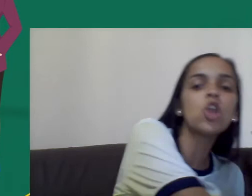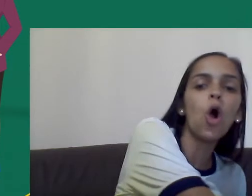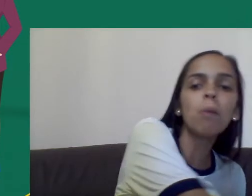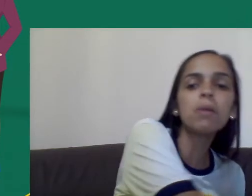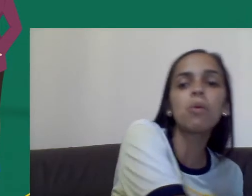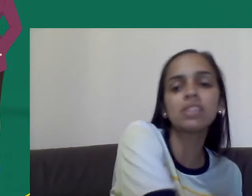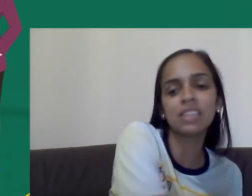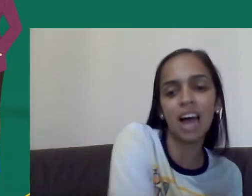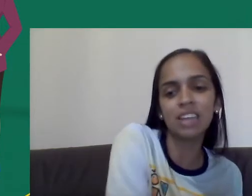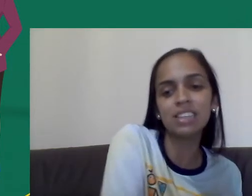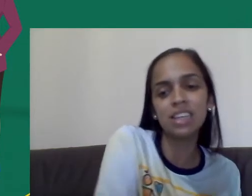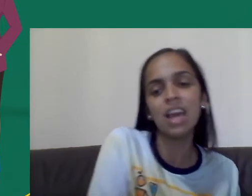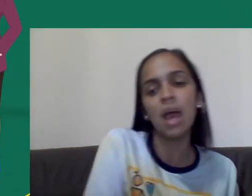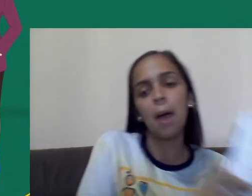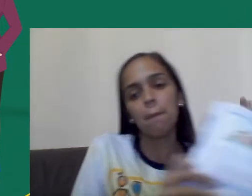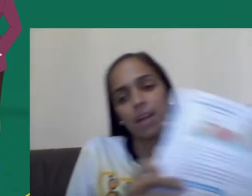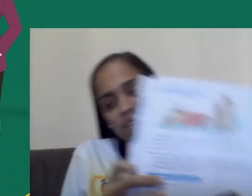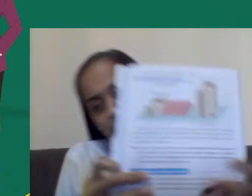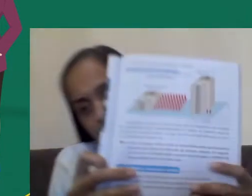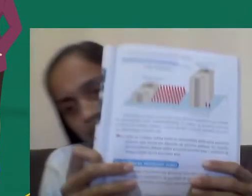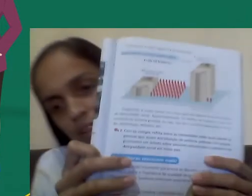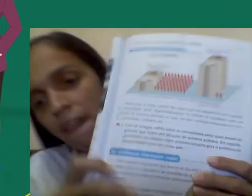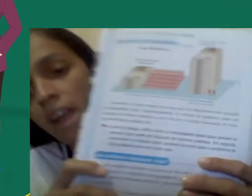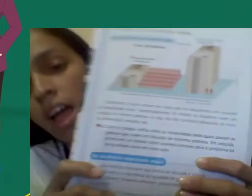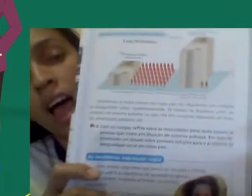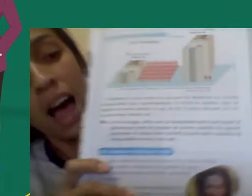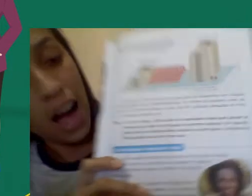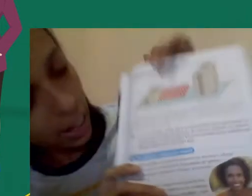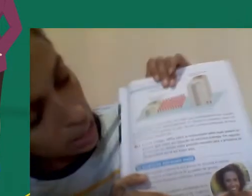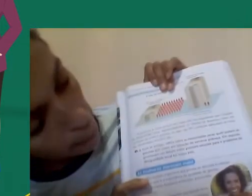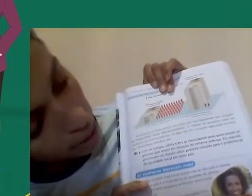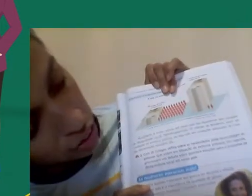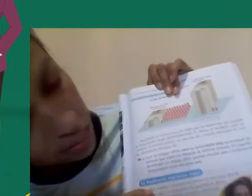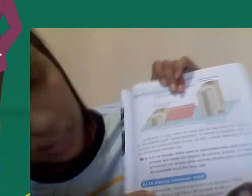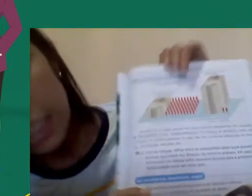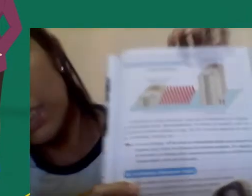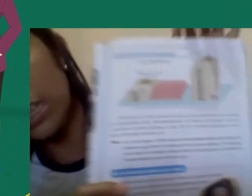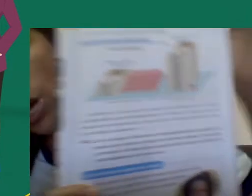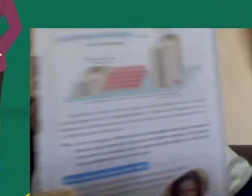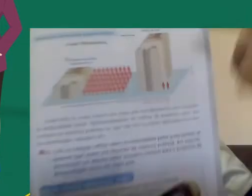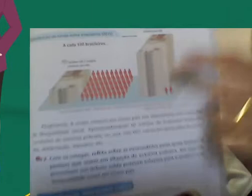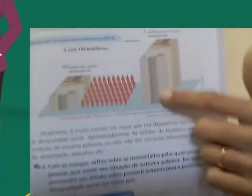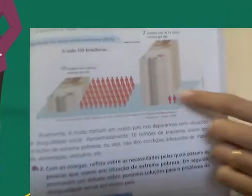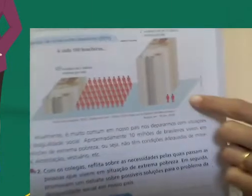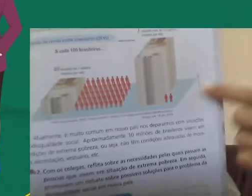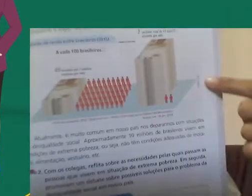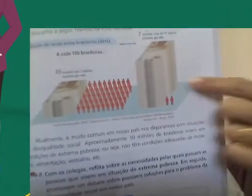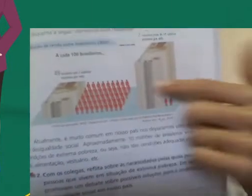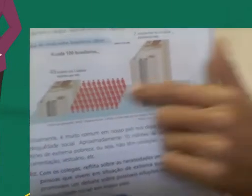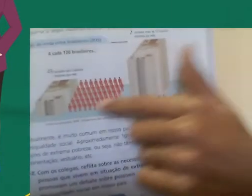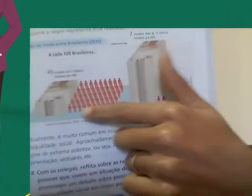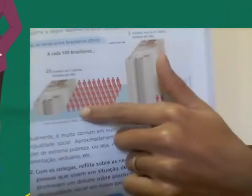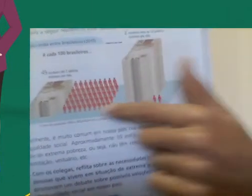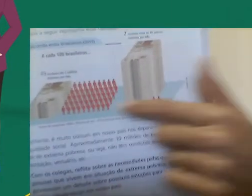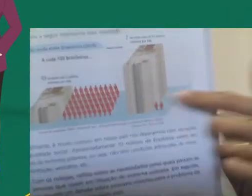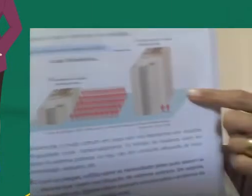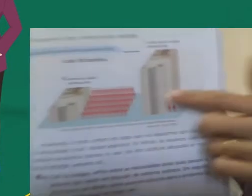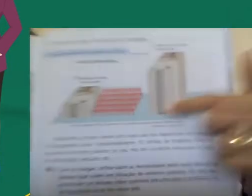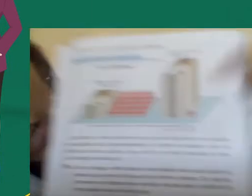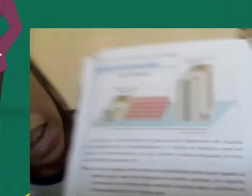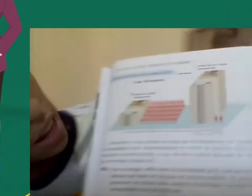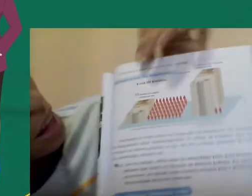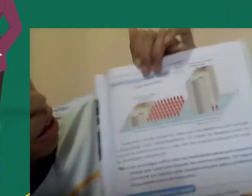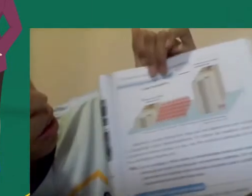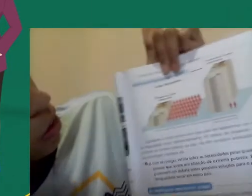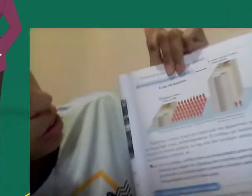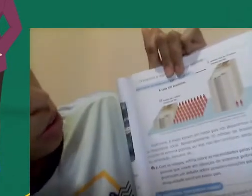uma enorme quantidade de brasileiros. Aqui na página 75, nós podemos ver, olha só,